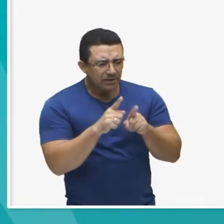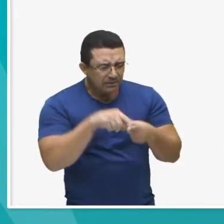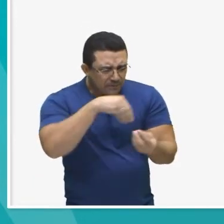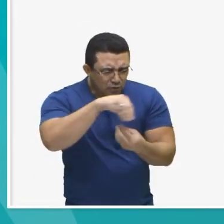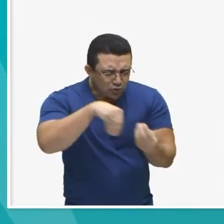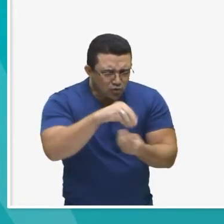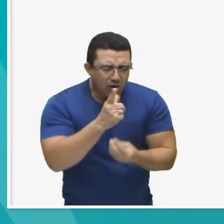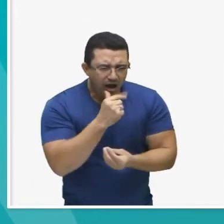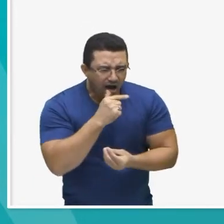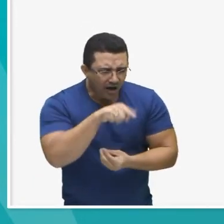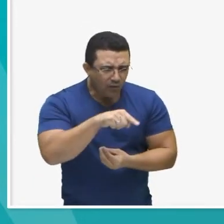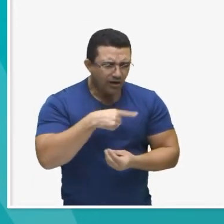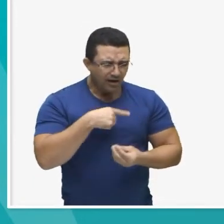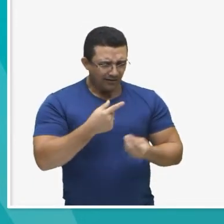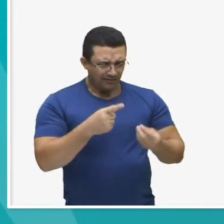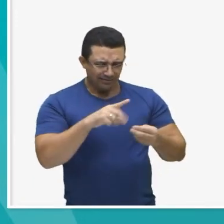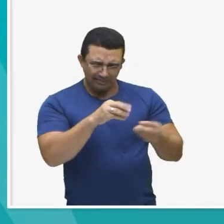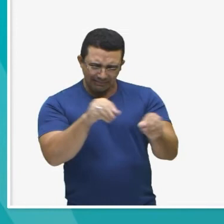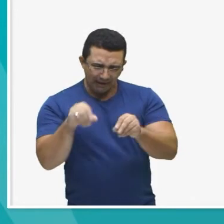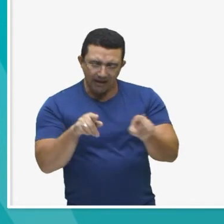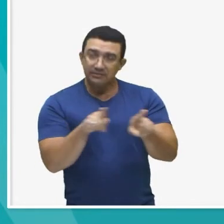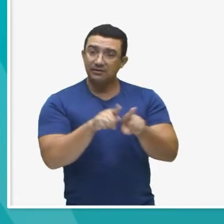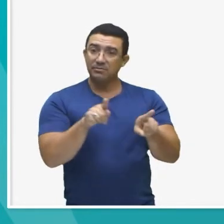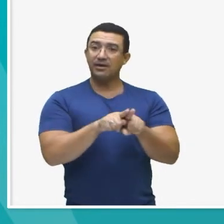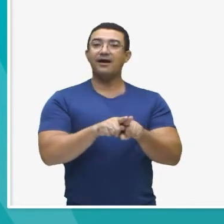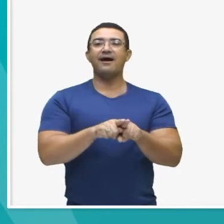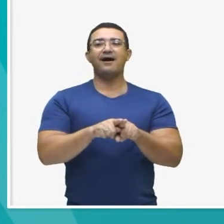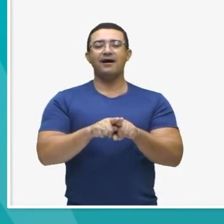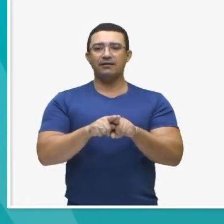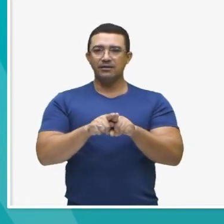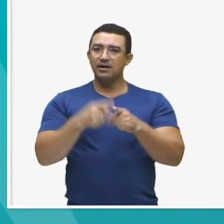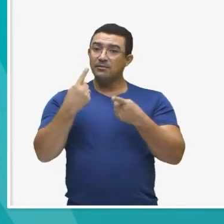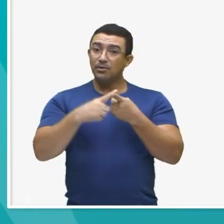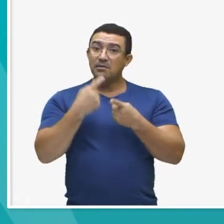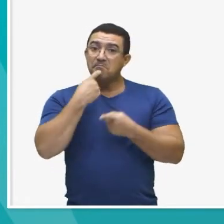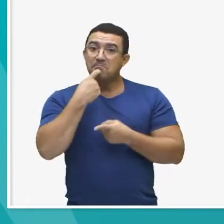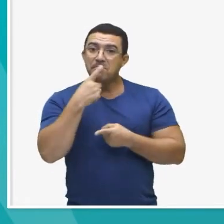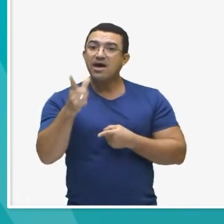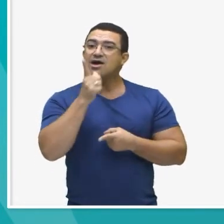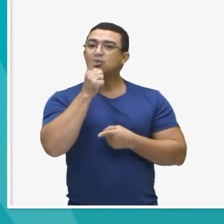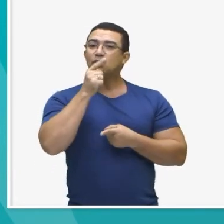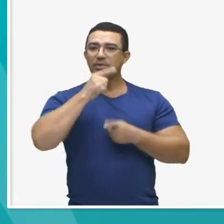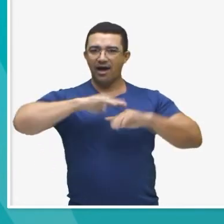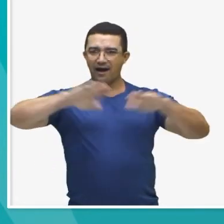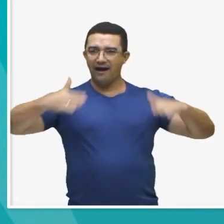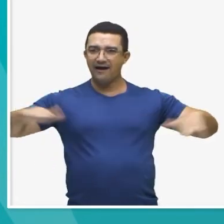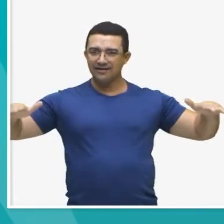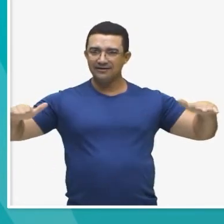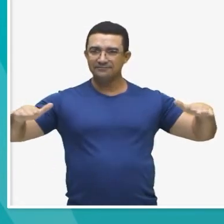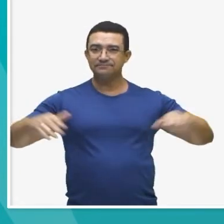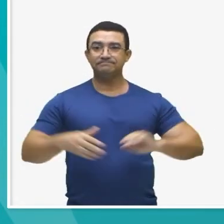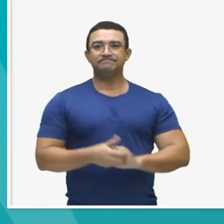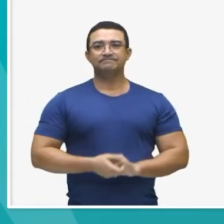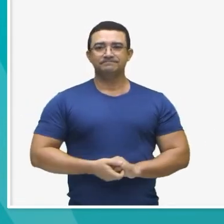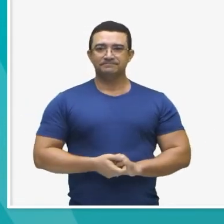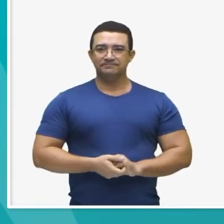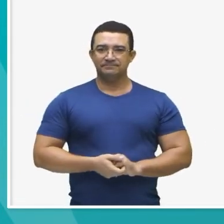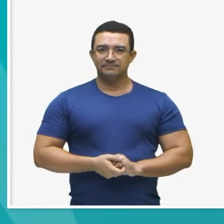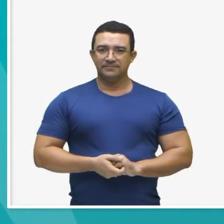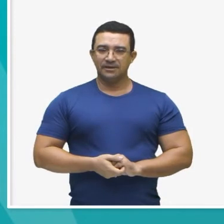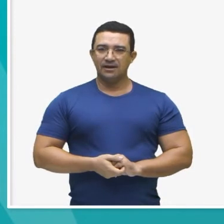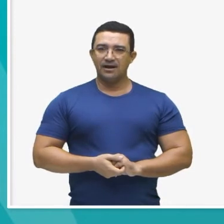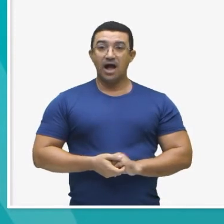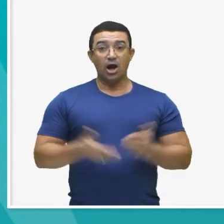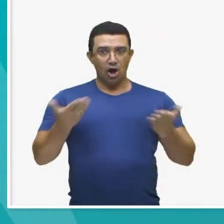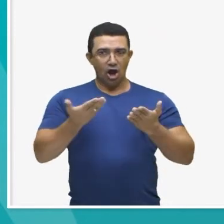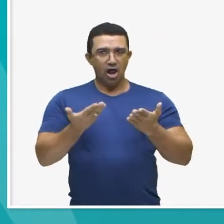Por quê? Porque do litoral ele se aproxima. E aí, agora que afinal cheguei